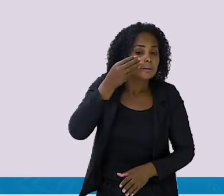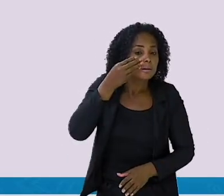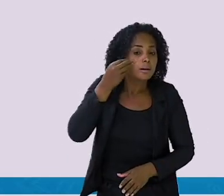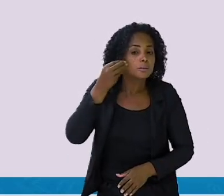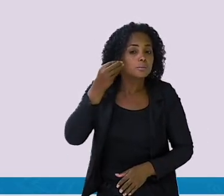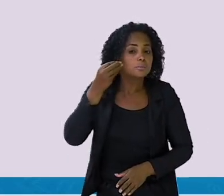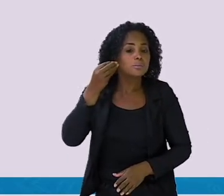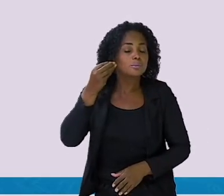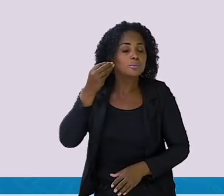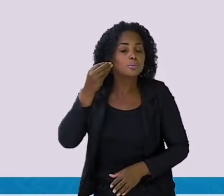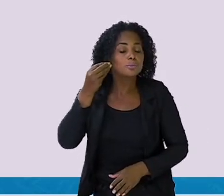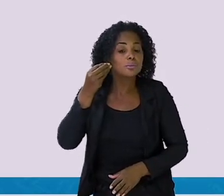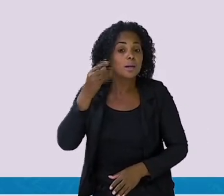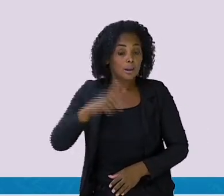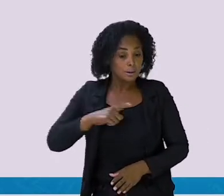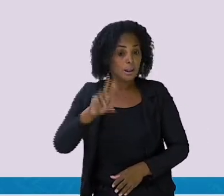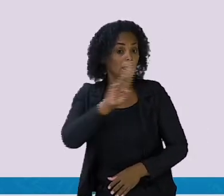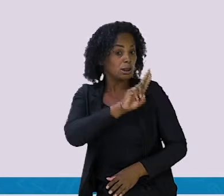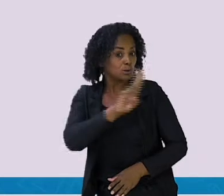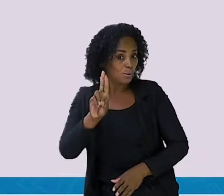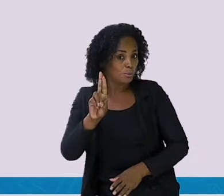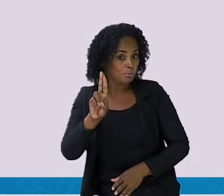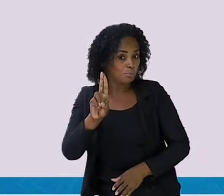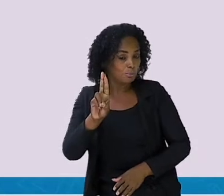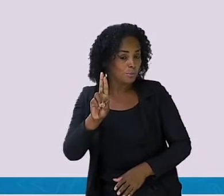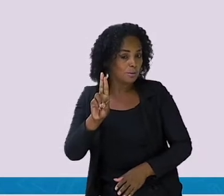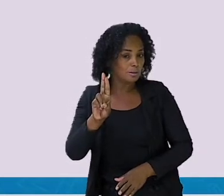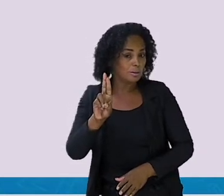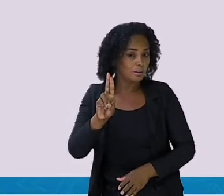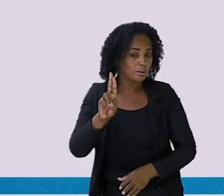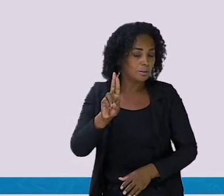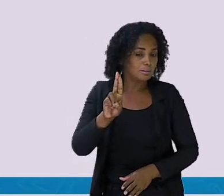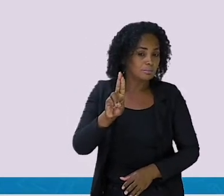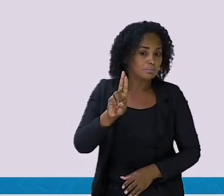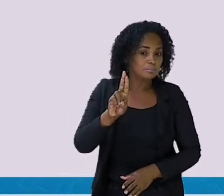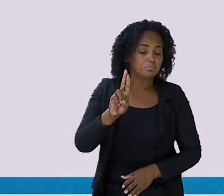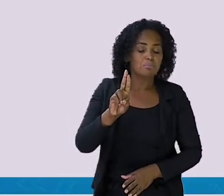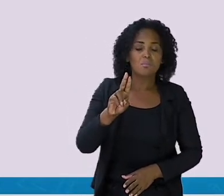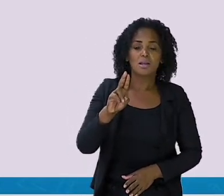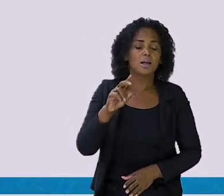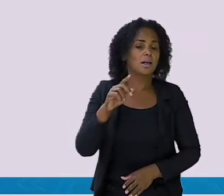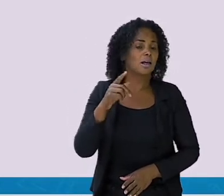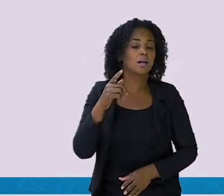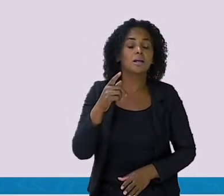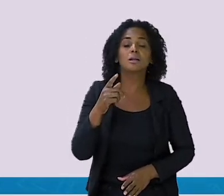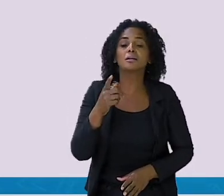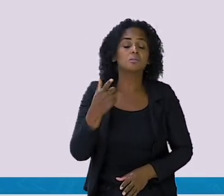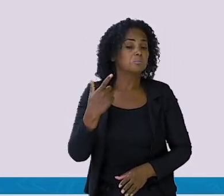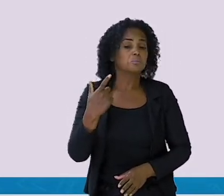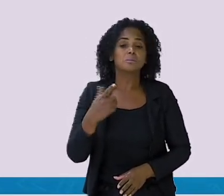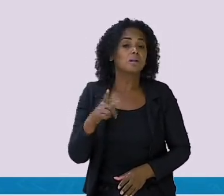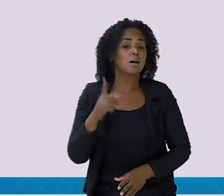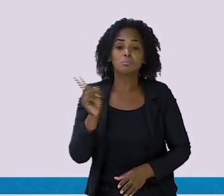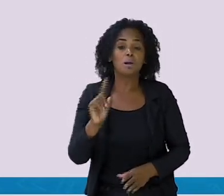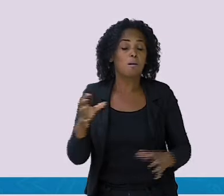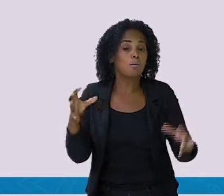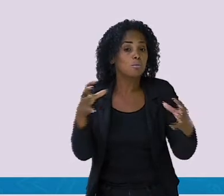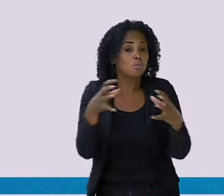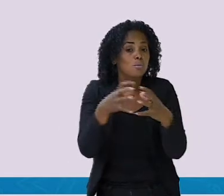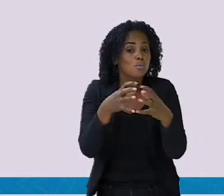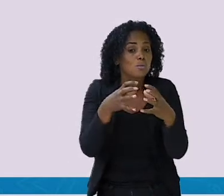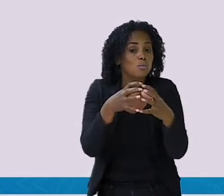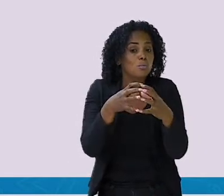menina de menina, porque ela representa a classe das meninas. Essa mesa eu chamo de mesa, esse